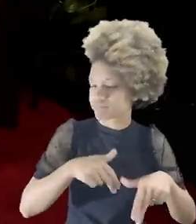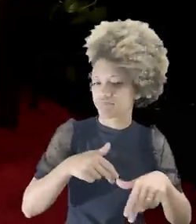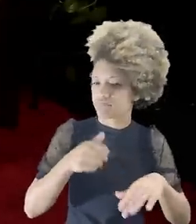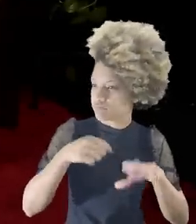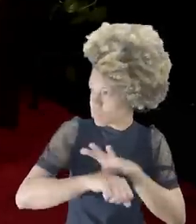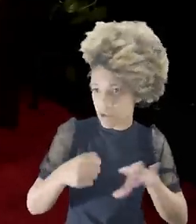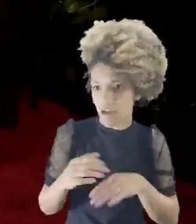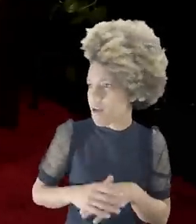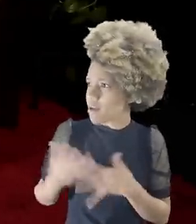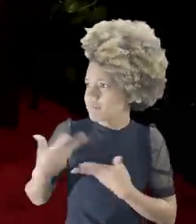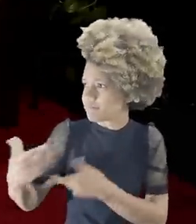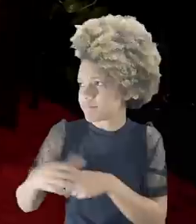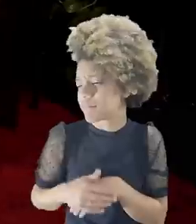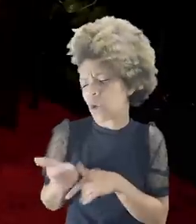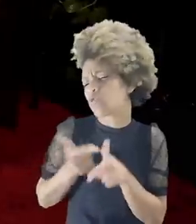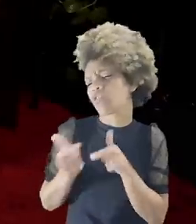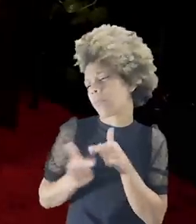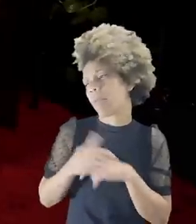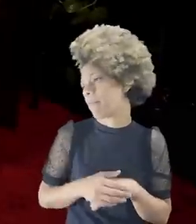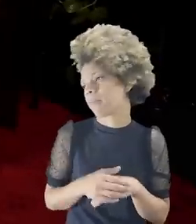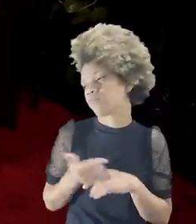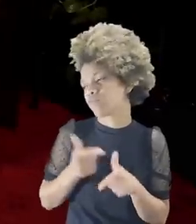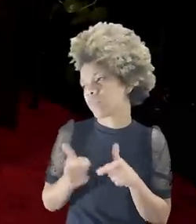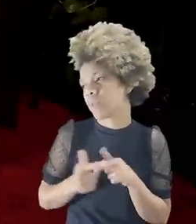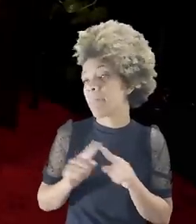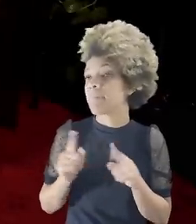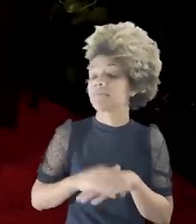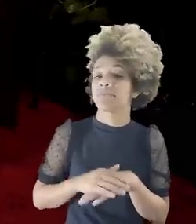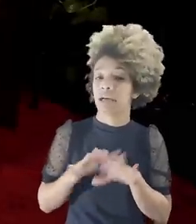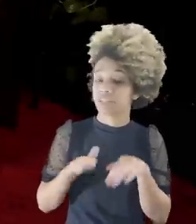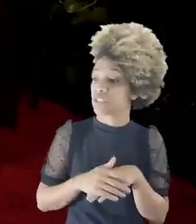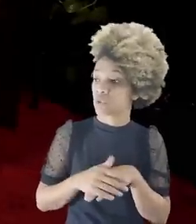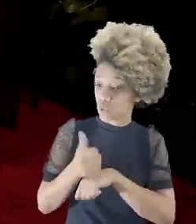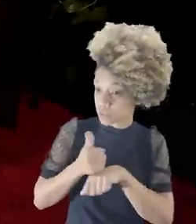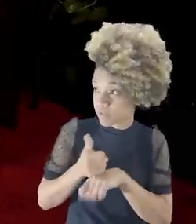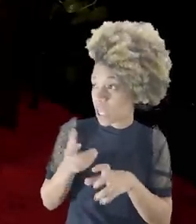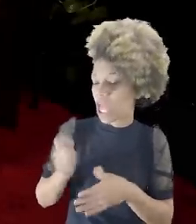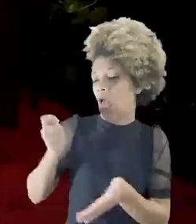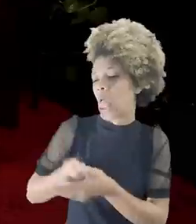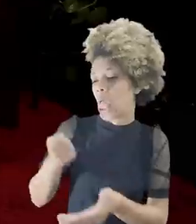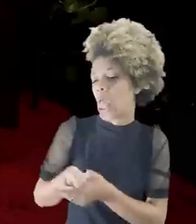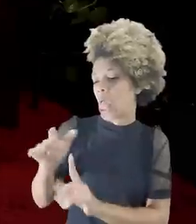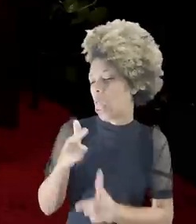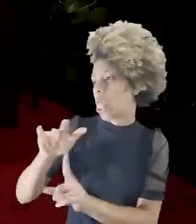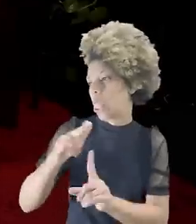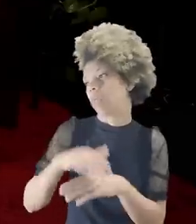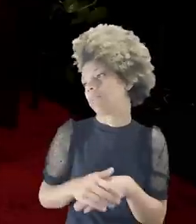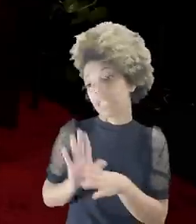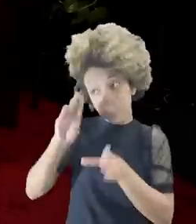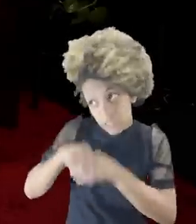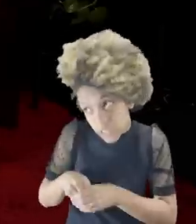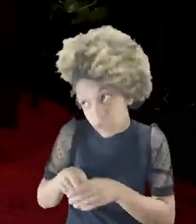ele ganhou a gente então ele não tinha problema né e muitas vezes os técnicos querem ser muito controlador Claro